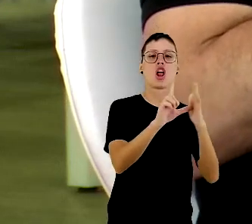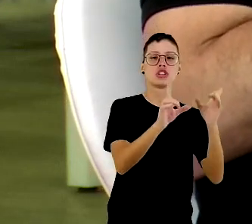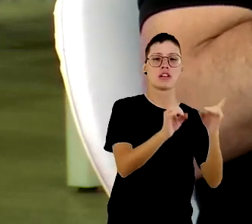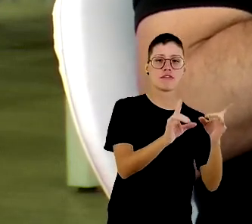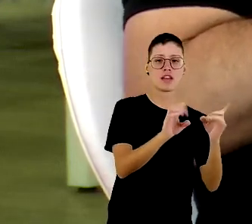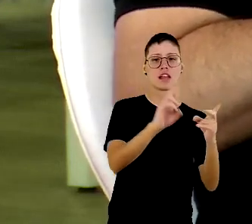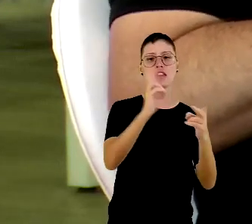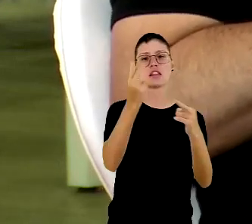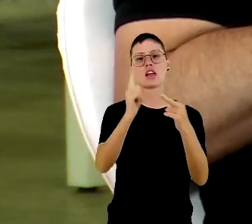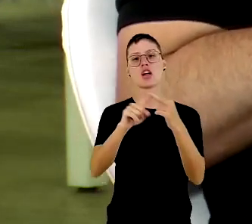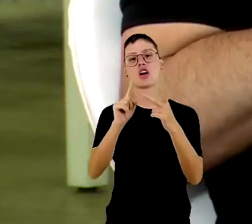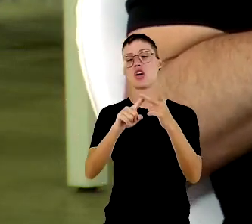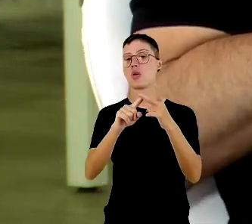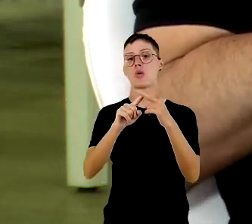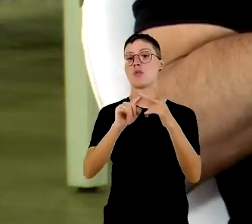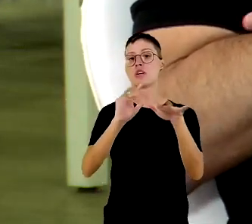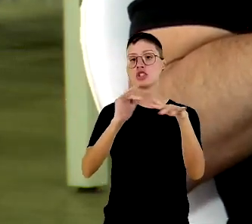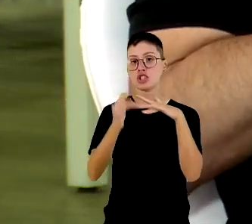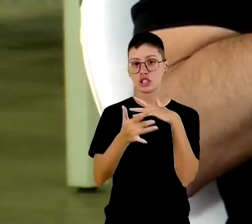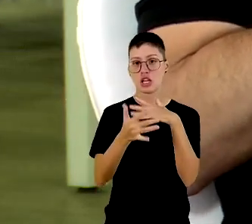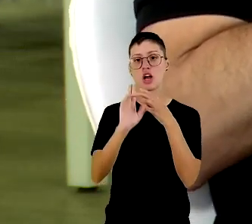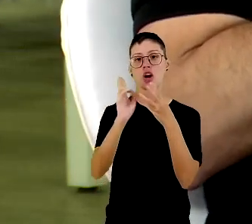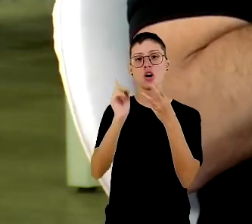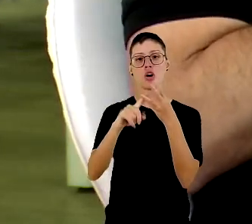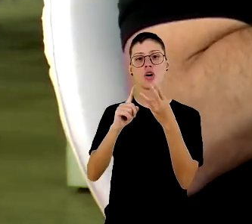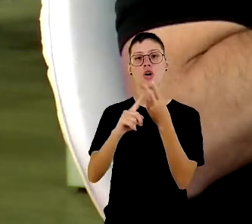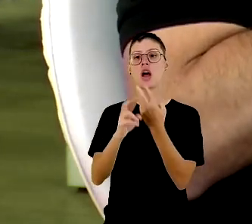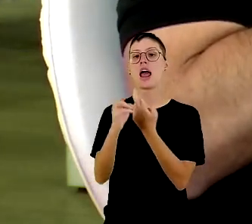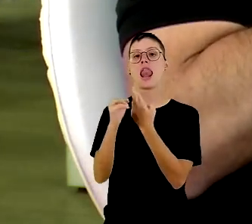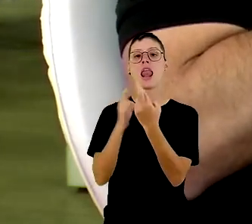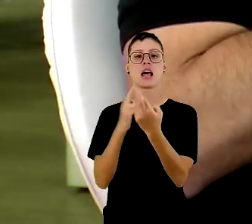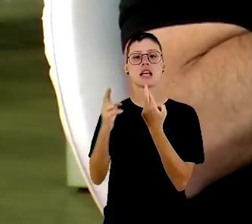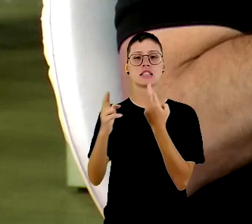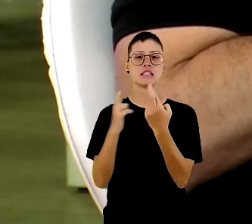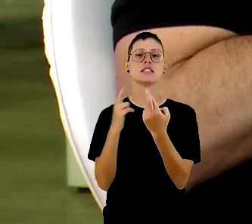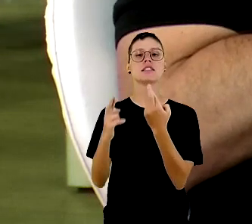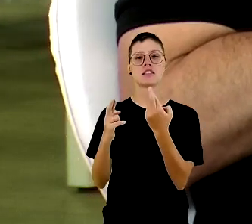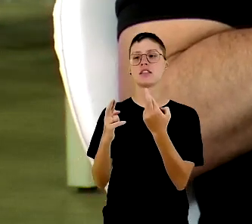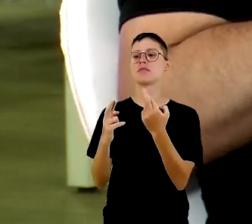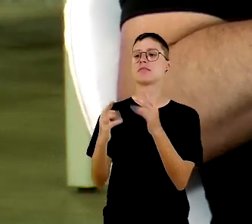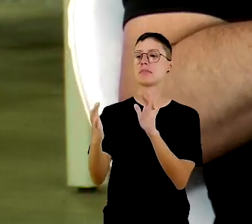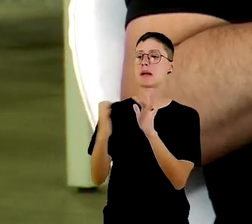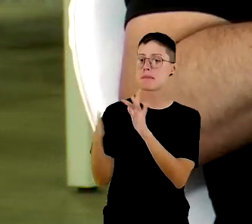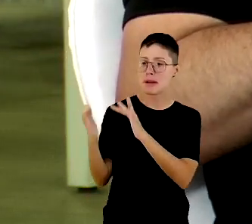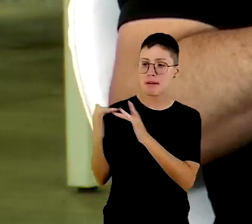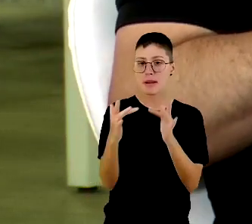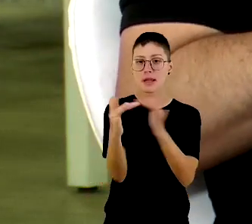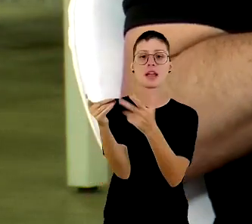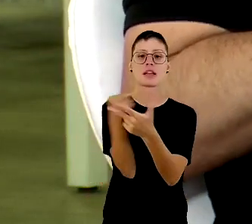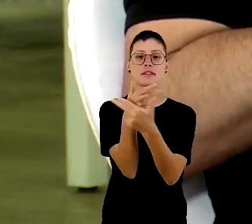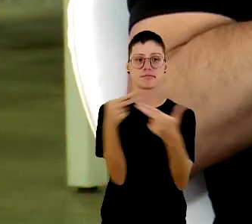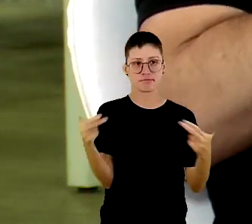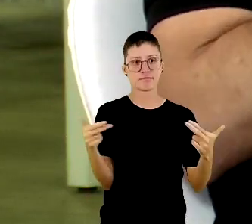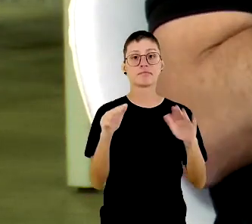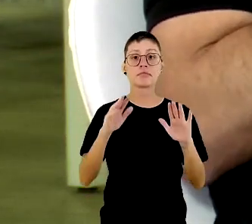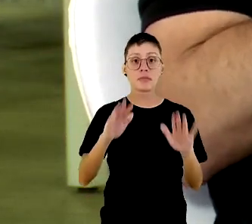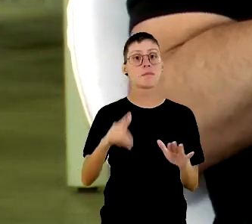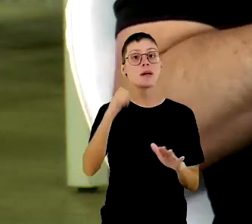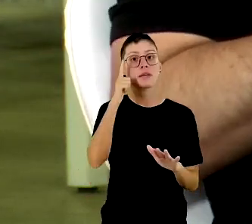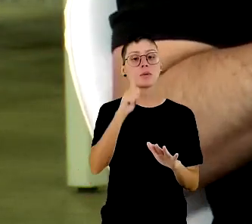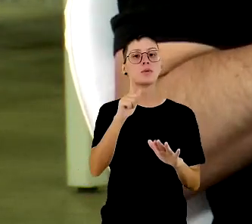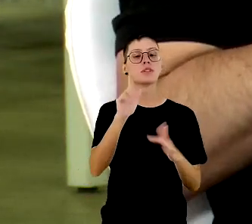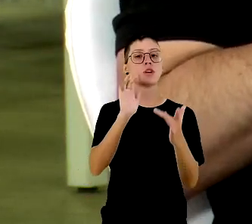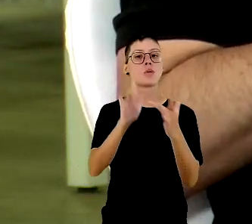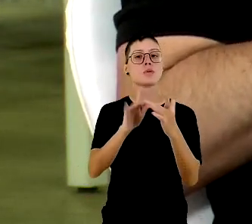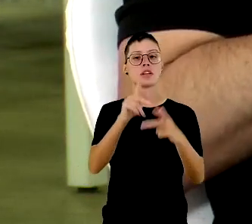de proximidade, seja na nossa relação comercial com grandes players e parceiros comerciais, mas acessar essa população com uma oferta de